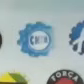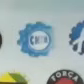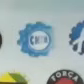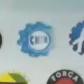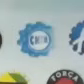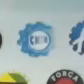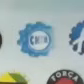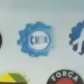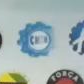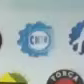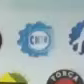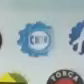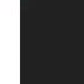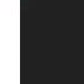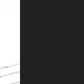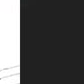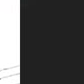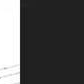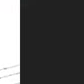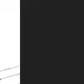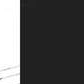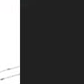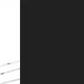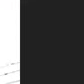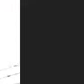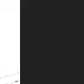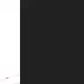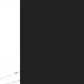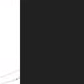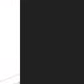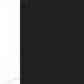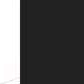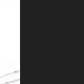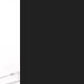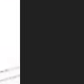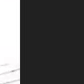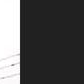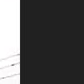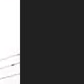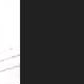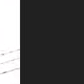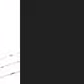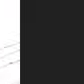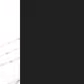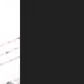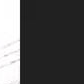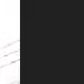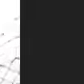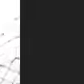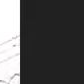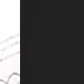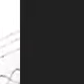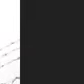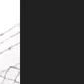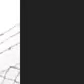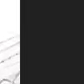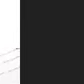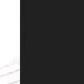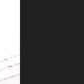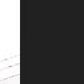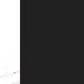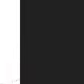os 747. Com certeza, Gilce. É isso aí, Gilce. Então,